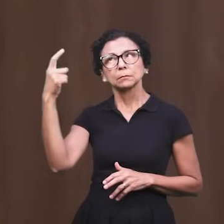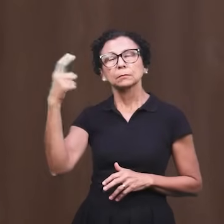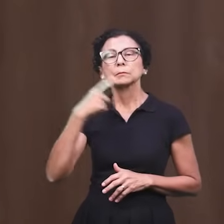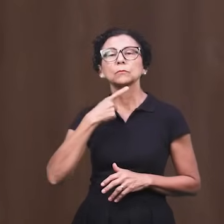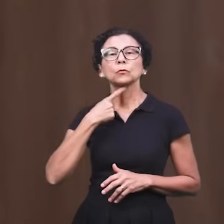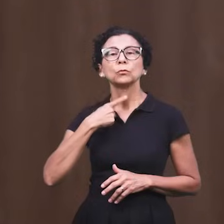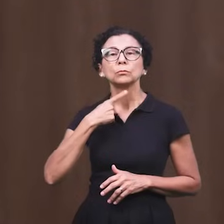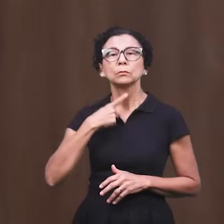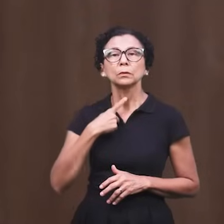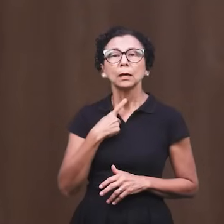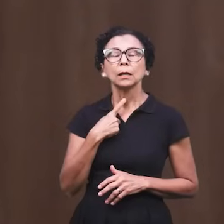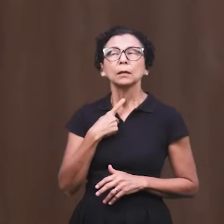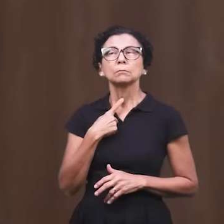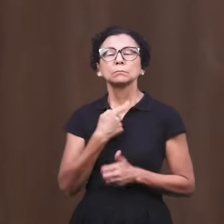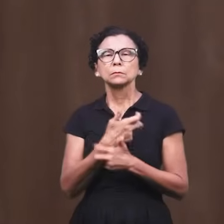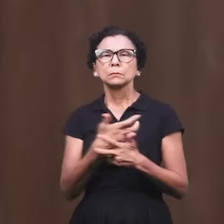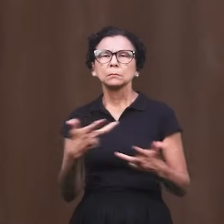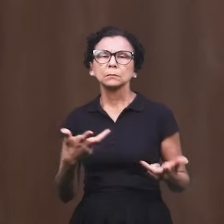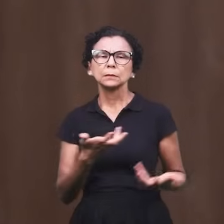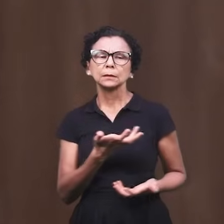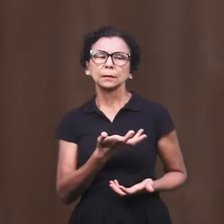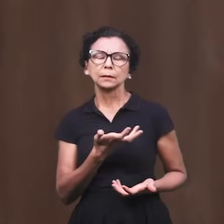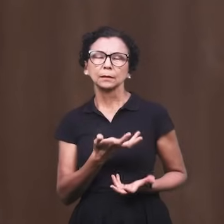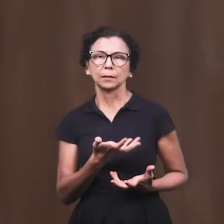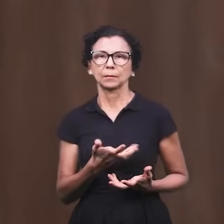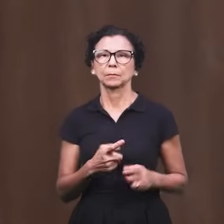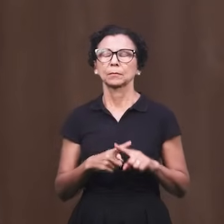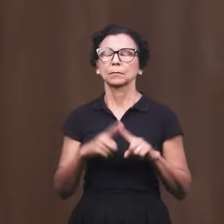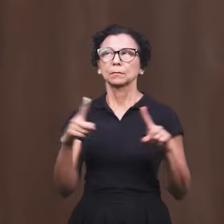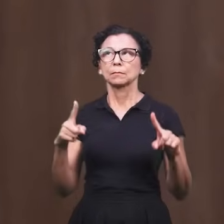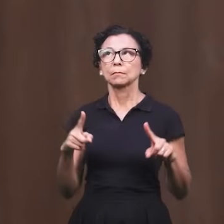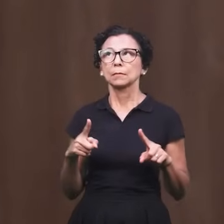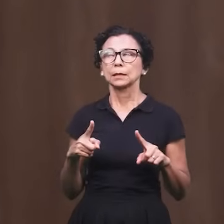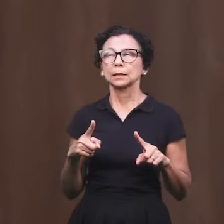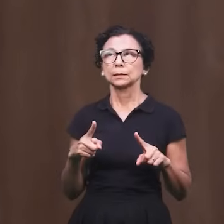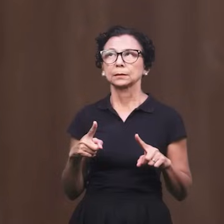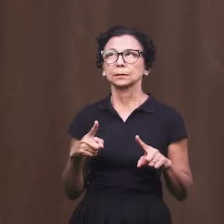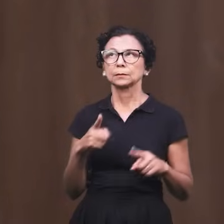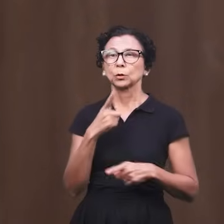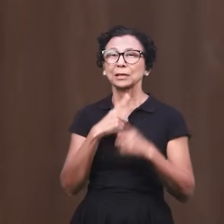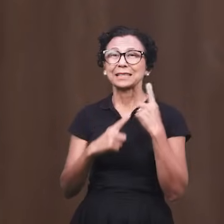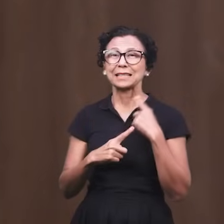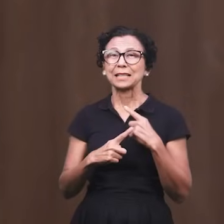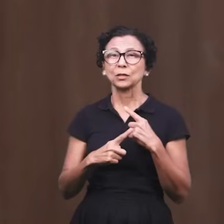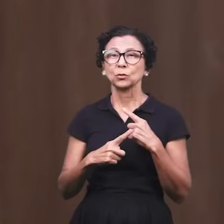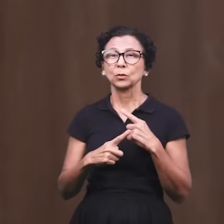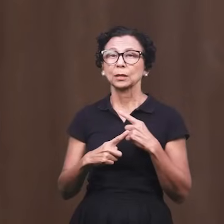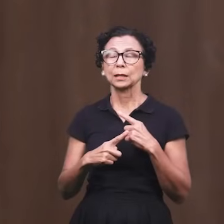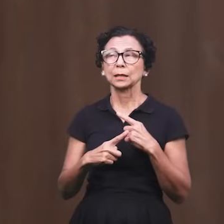medida que eu quero que a vontade do Senhor, que o meu desejo é que a vontade do Senhor prevaleça,